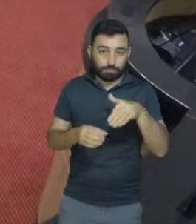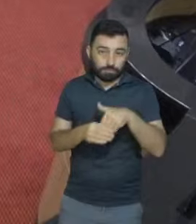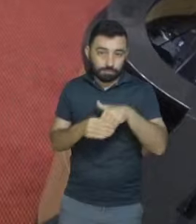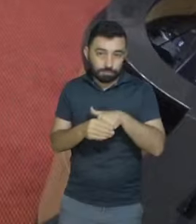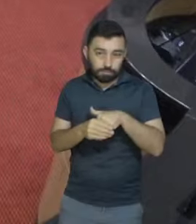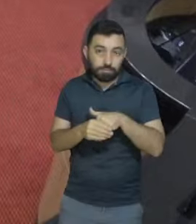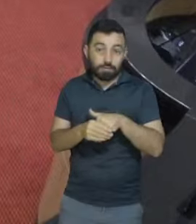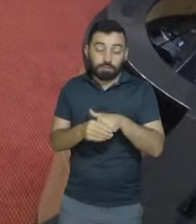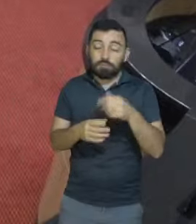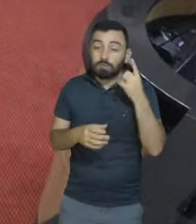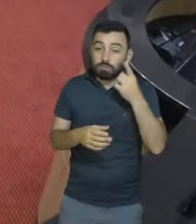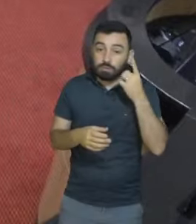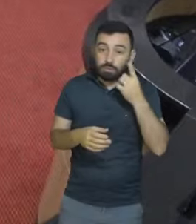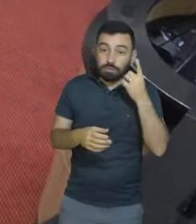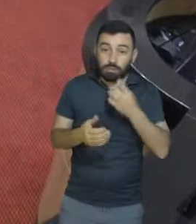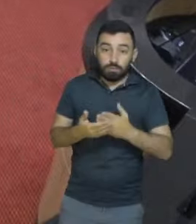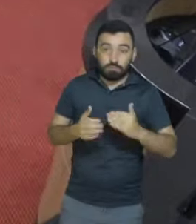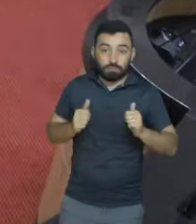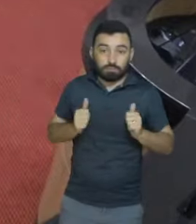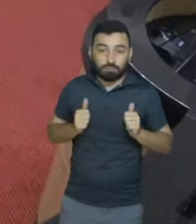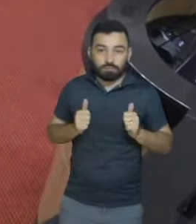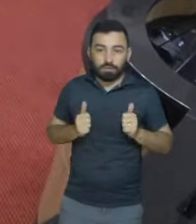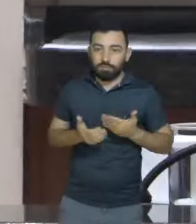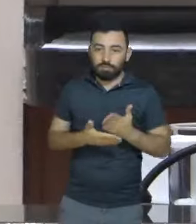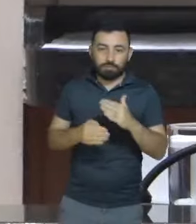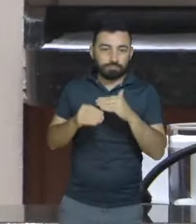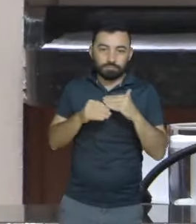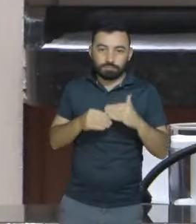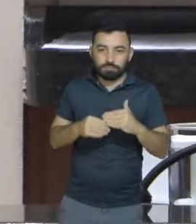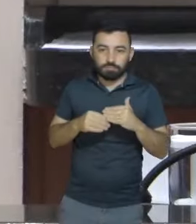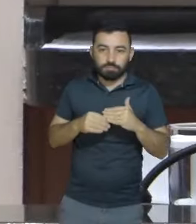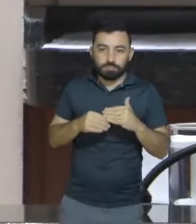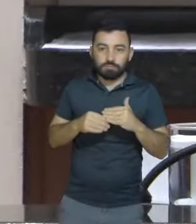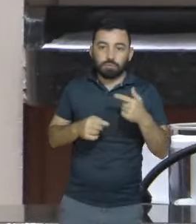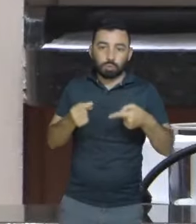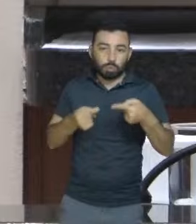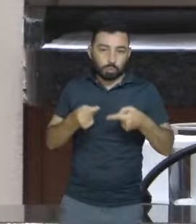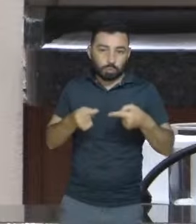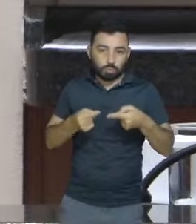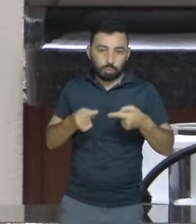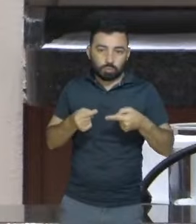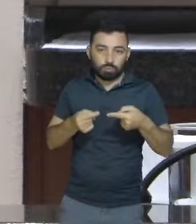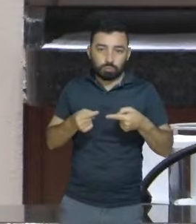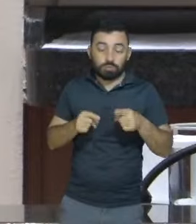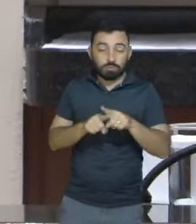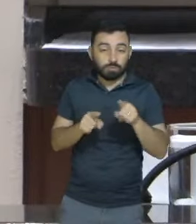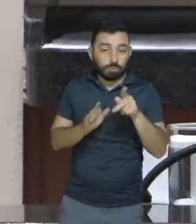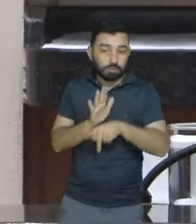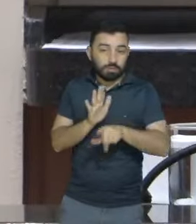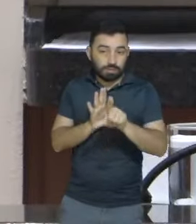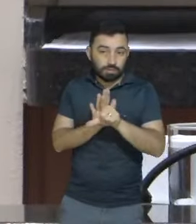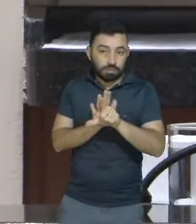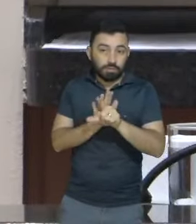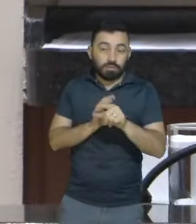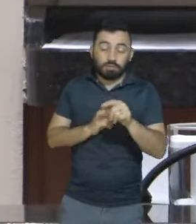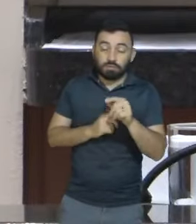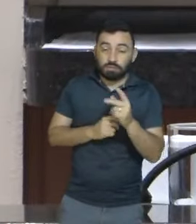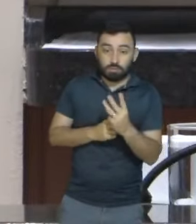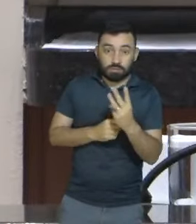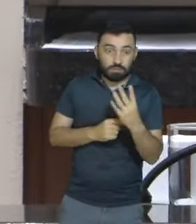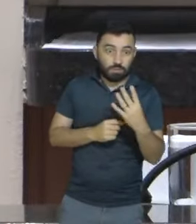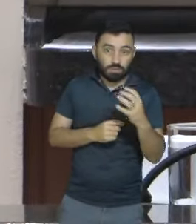aprovam, permaneçam como se encontram. Aprovado por unanimidade. Discussão e votação em turno único do projeto de lei 340/2024,